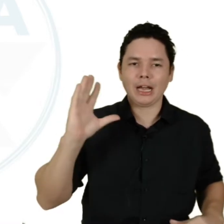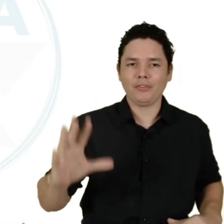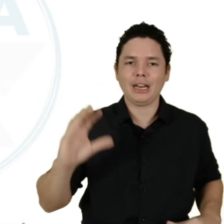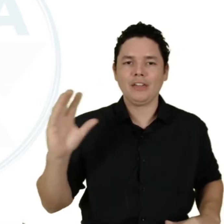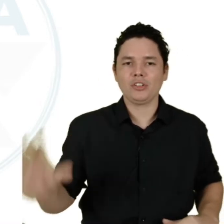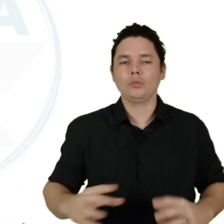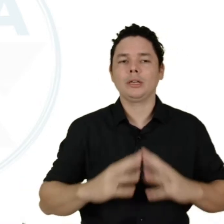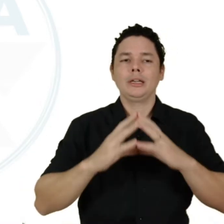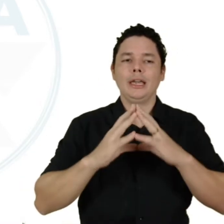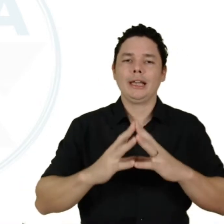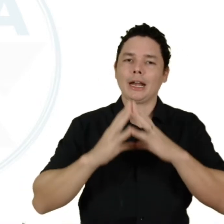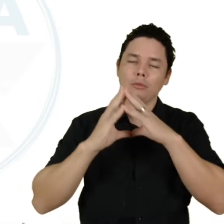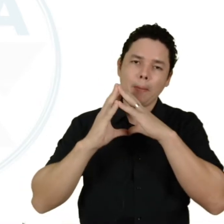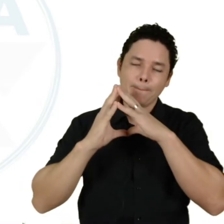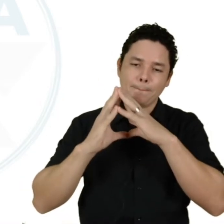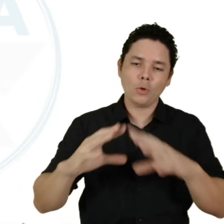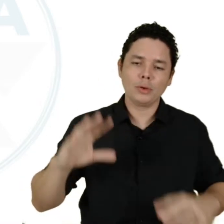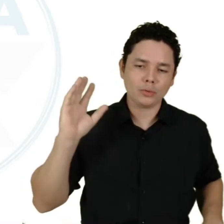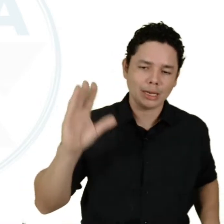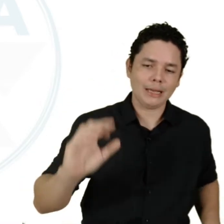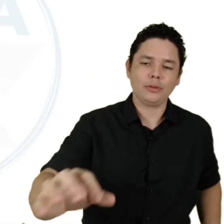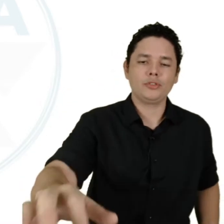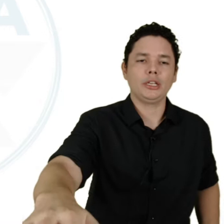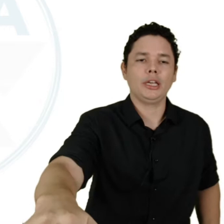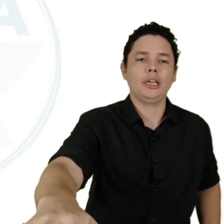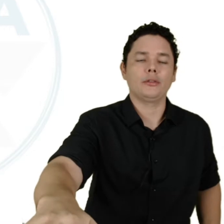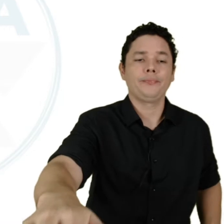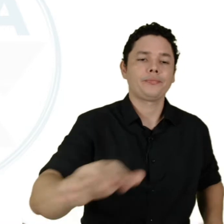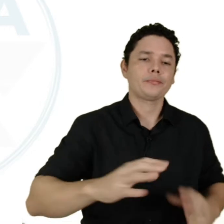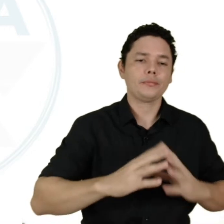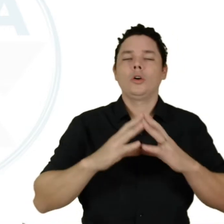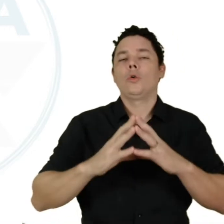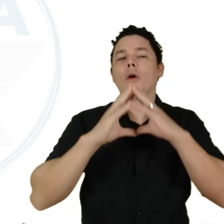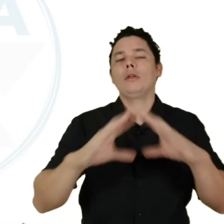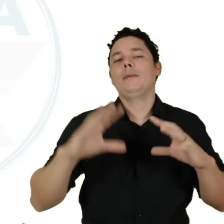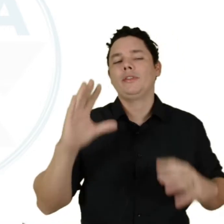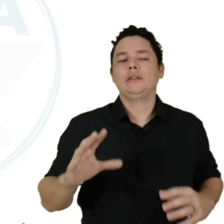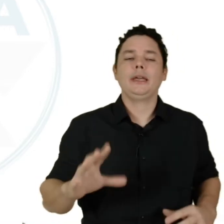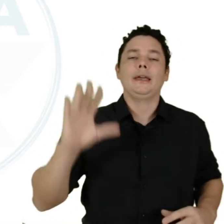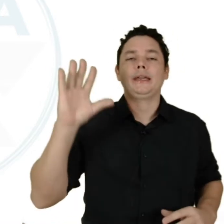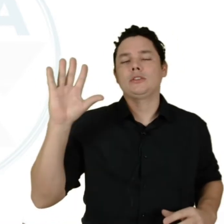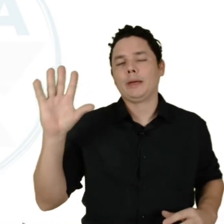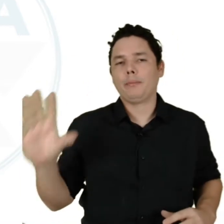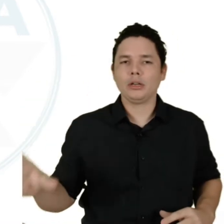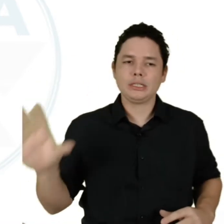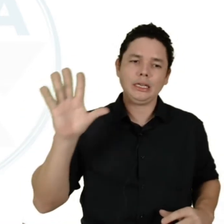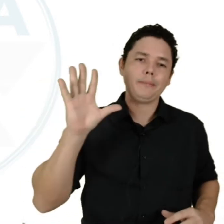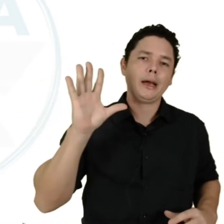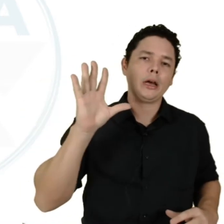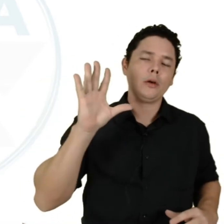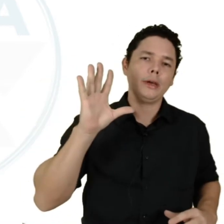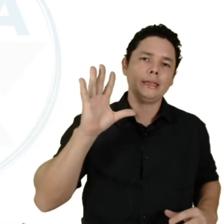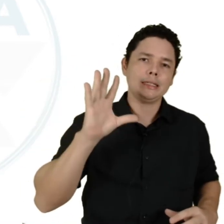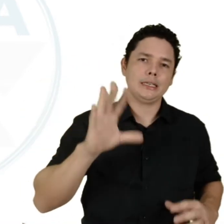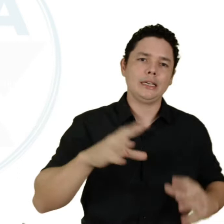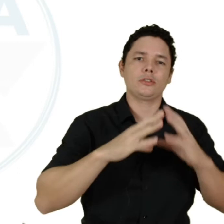poder haver a investidura em cargo público lá no Rio de Janeiro. O regulamento vai dizer o quê? Requisitos para a posse e para